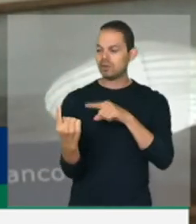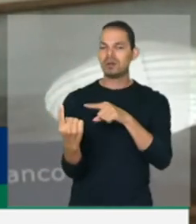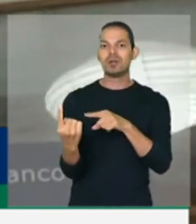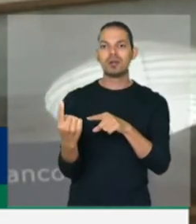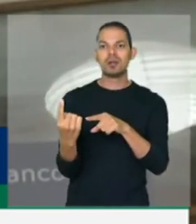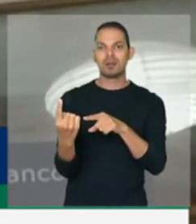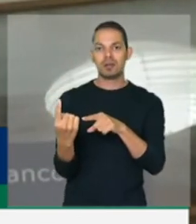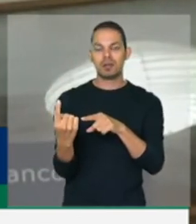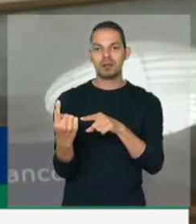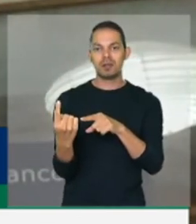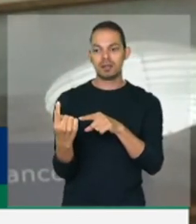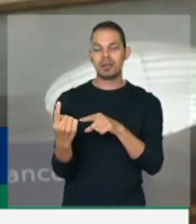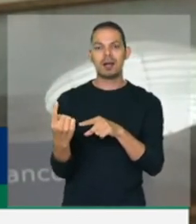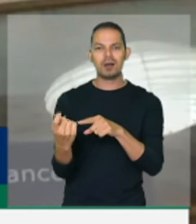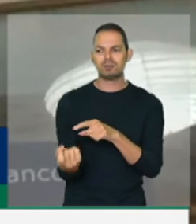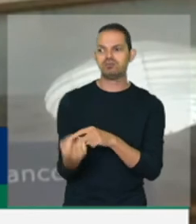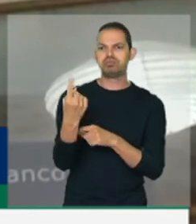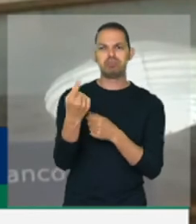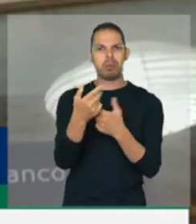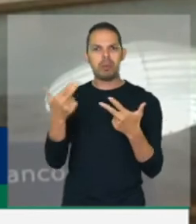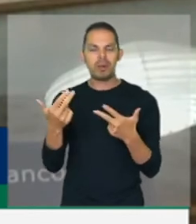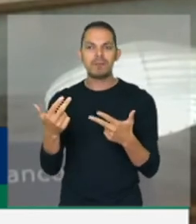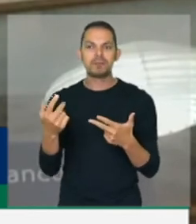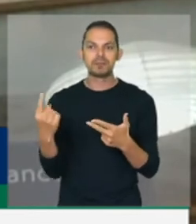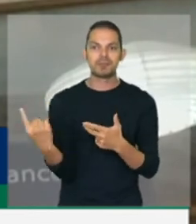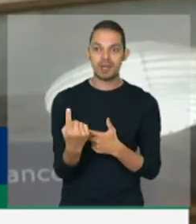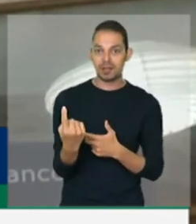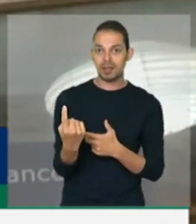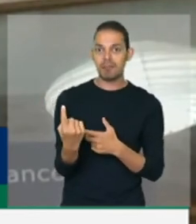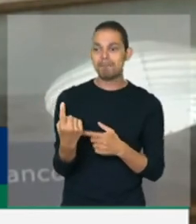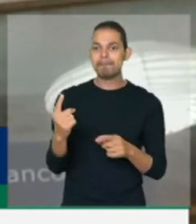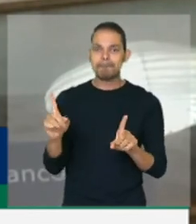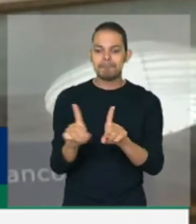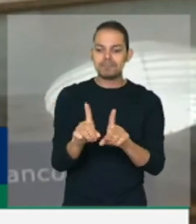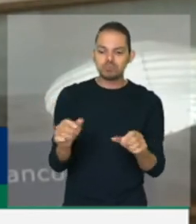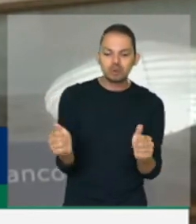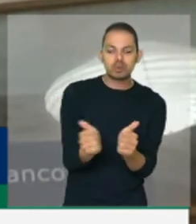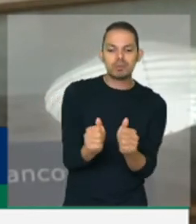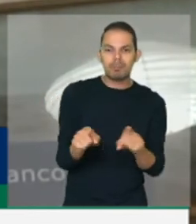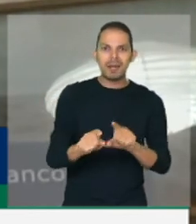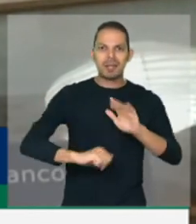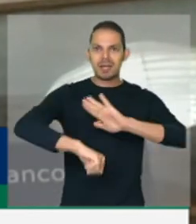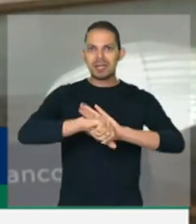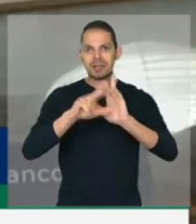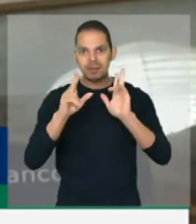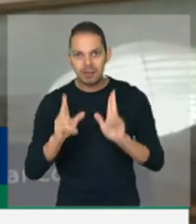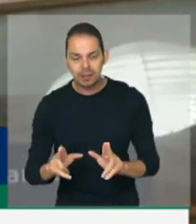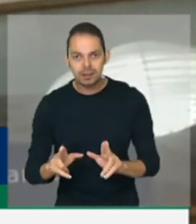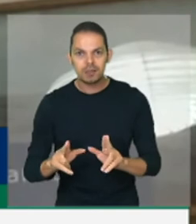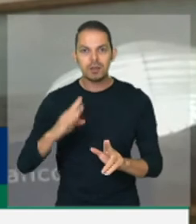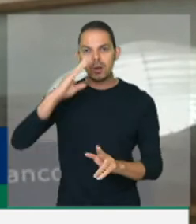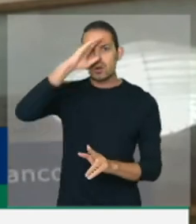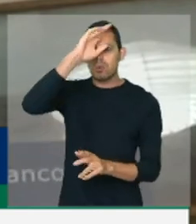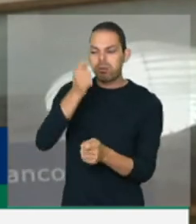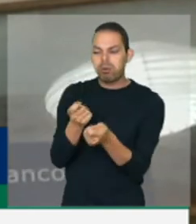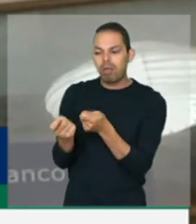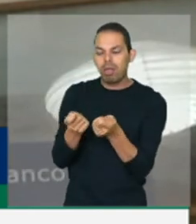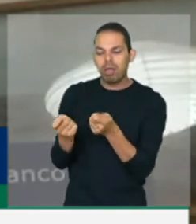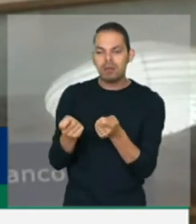do absurdo. Ele não passa disso. Ele é um souvenir do absurdo, né? E usado pelos bolsonaristas para isso.